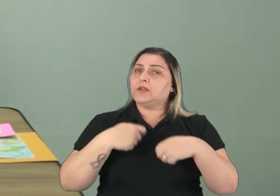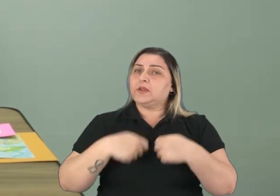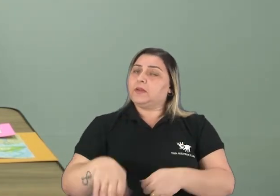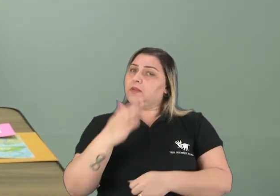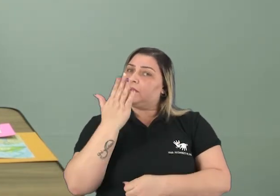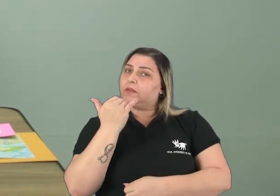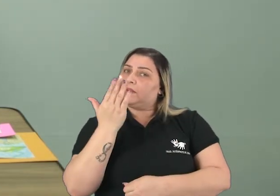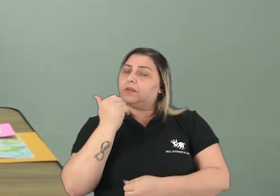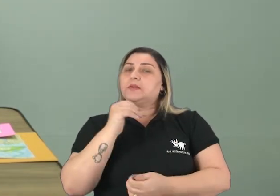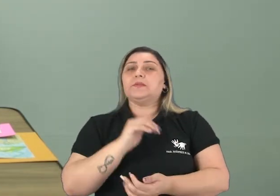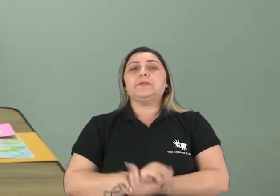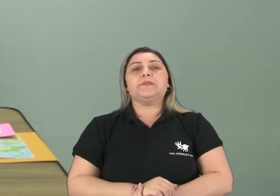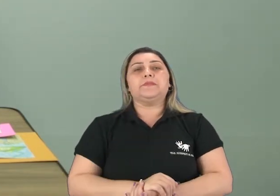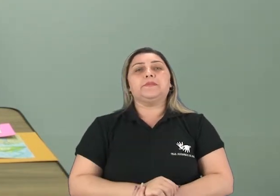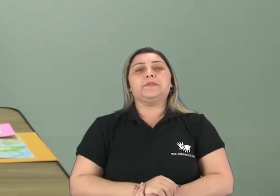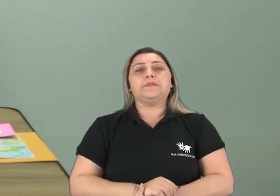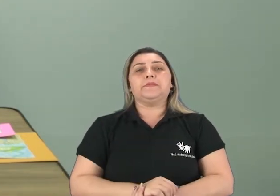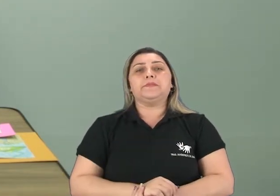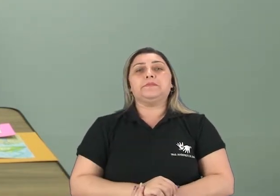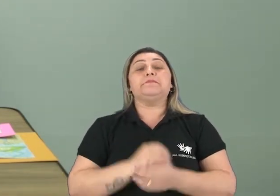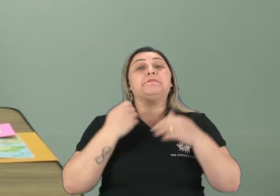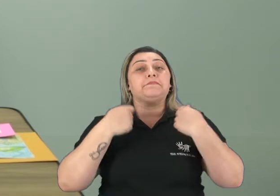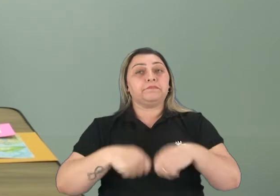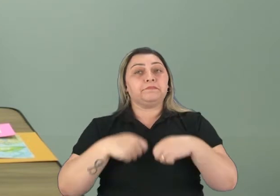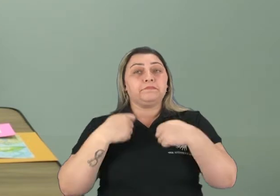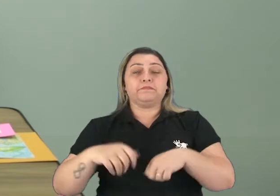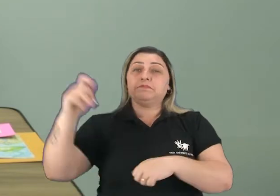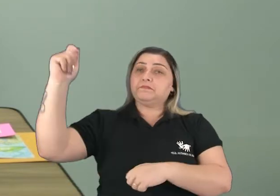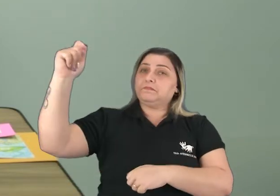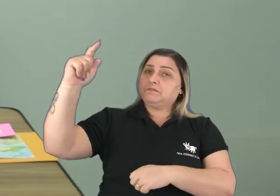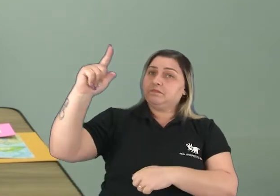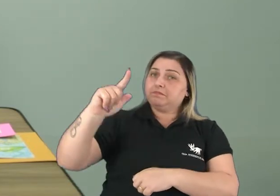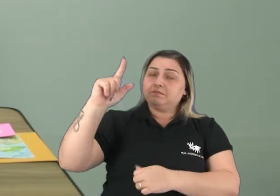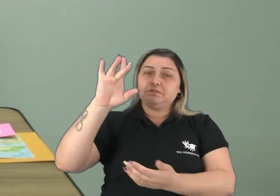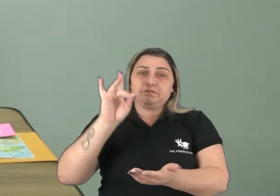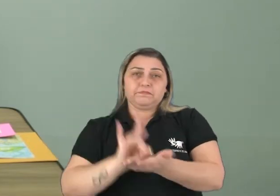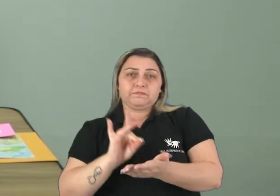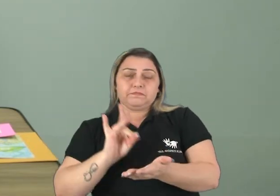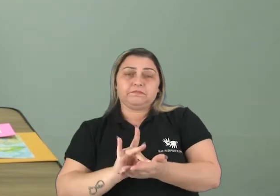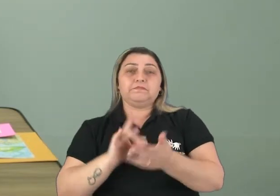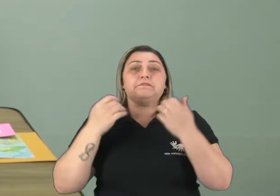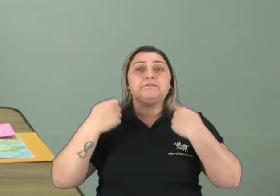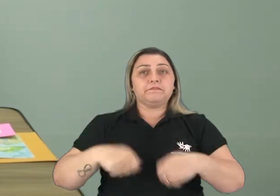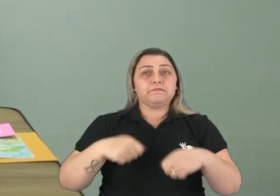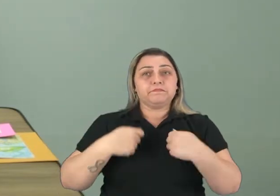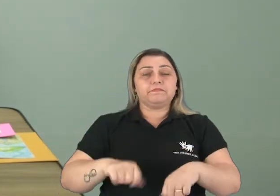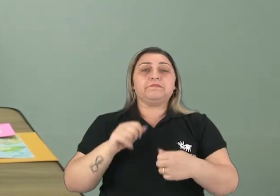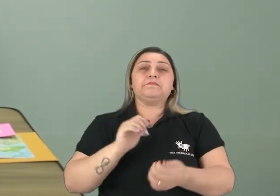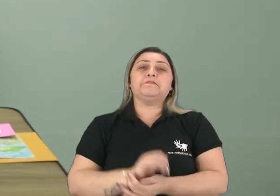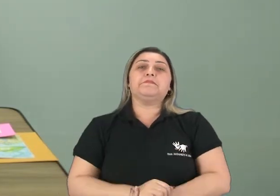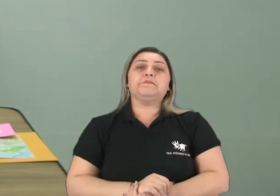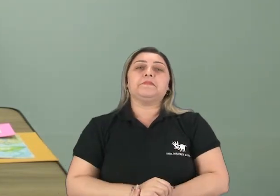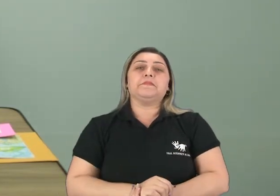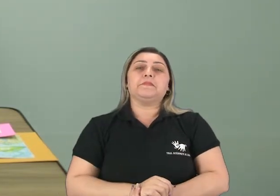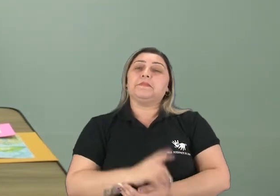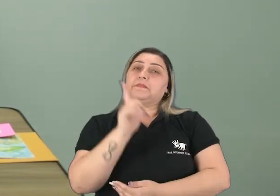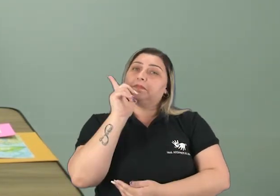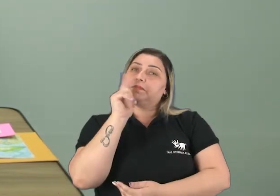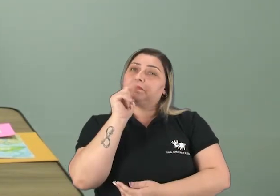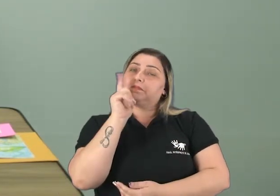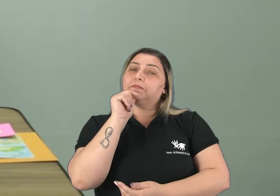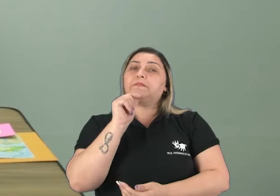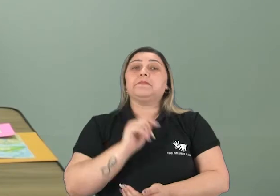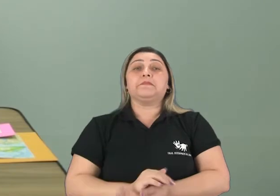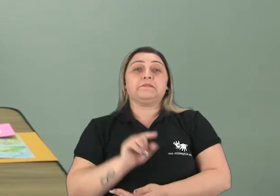se alimentar? Elas precisam da luz do sol, é verdade. Precisam da luz do sol, precisam de